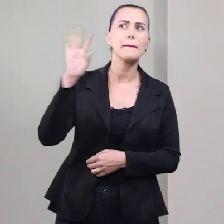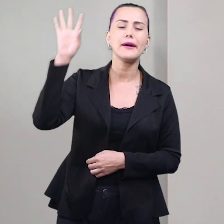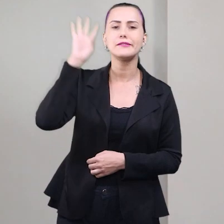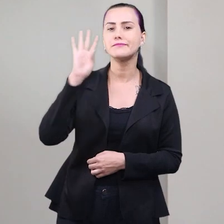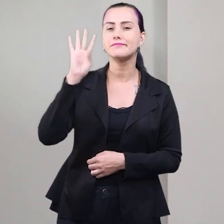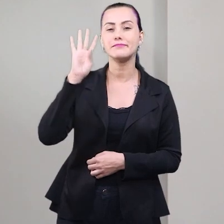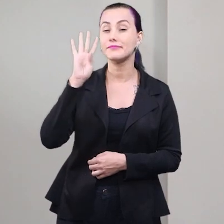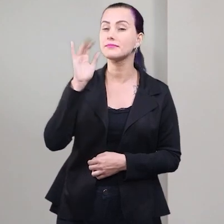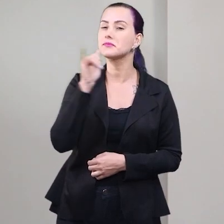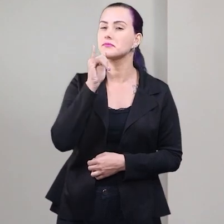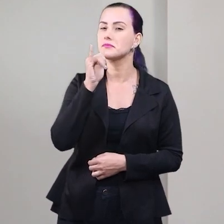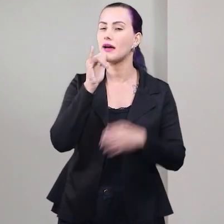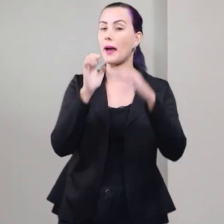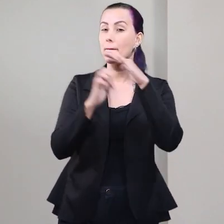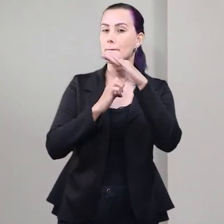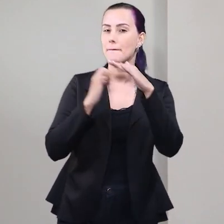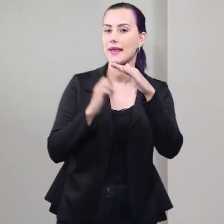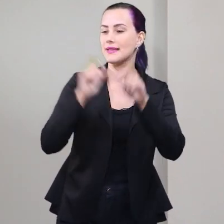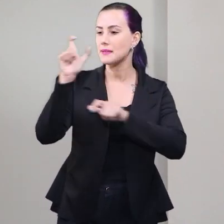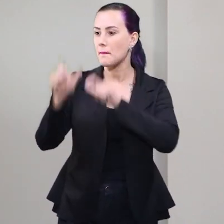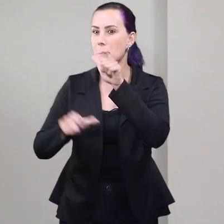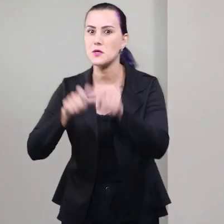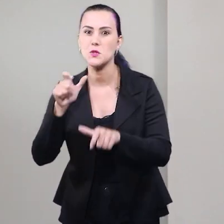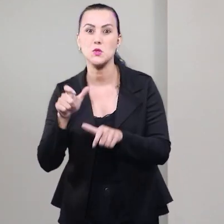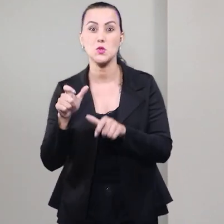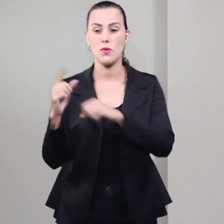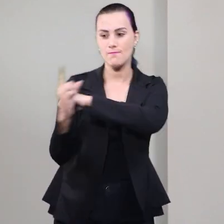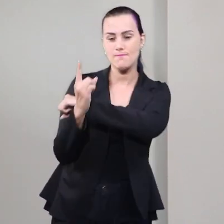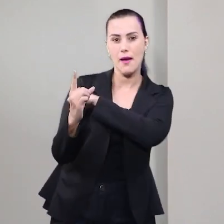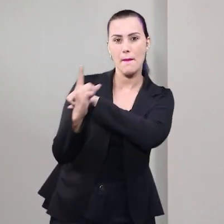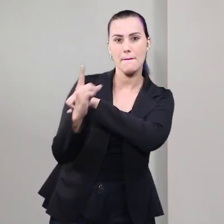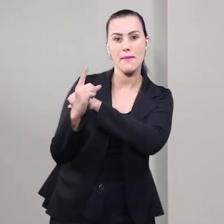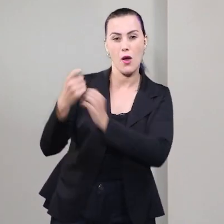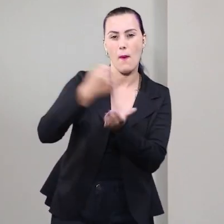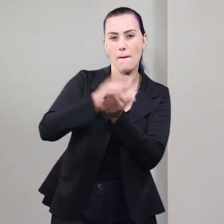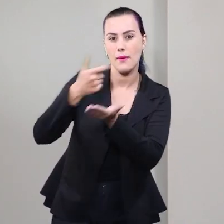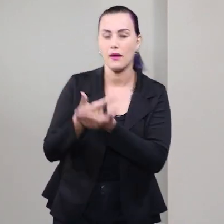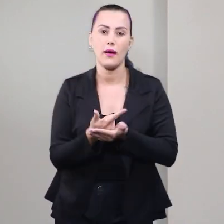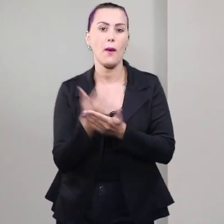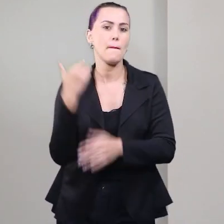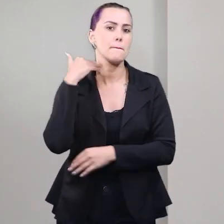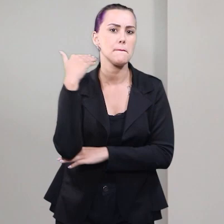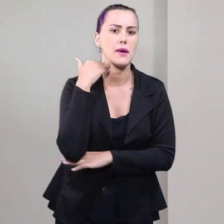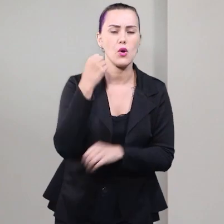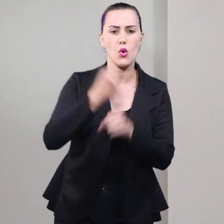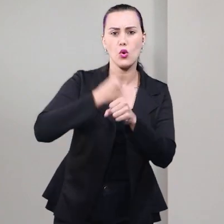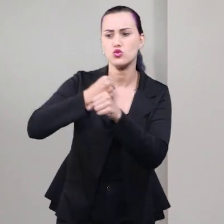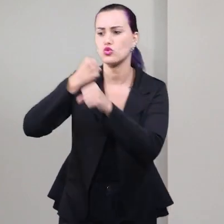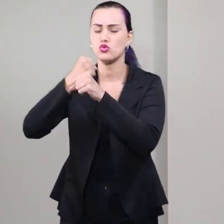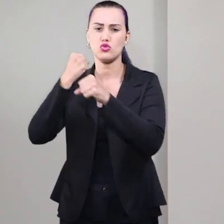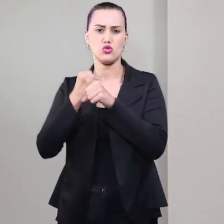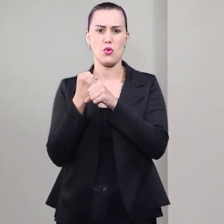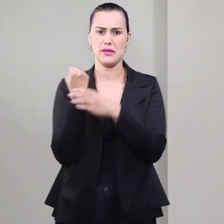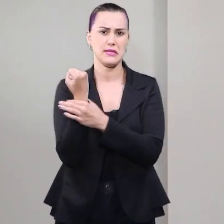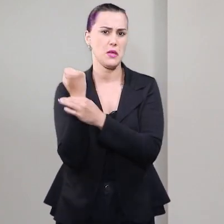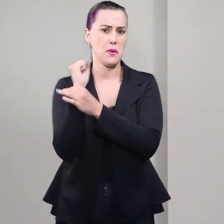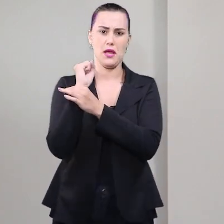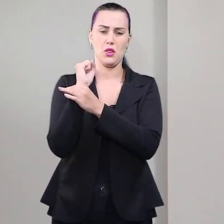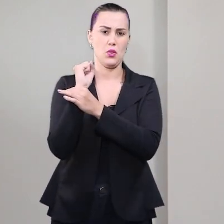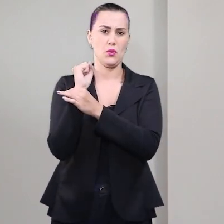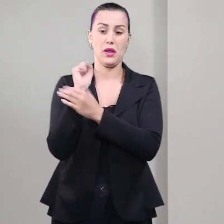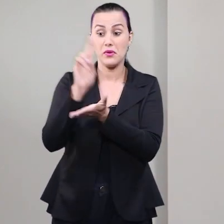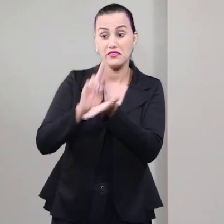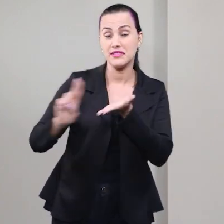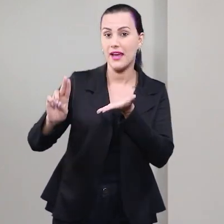Imagine uma grande empresa com centenas de milhares de clientes, uma universidade, um banco, uma seguradora, uma construtora. Todos